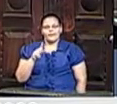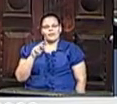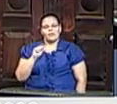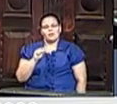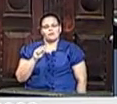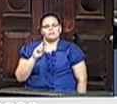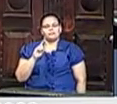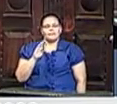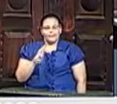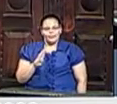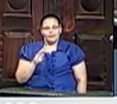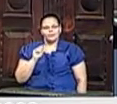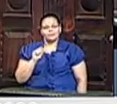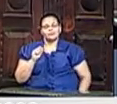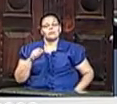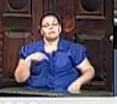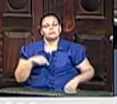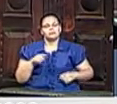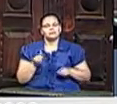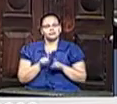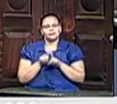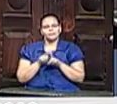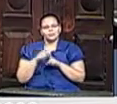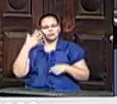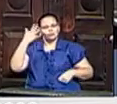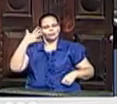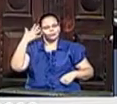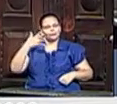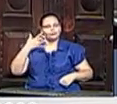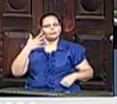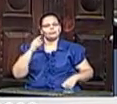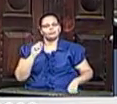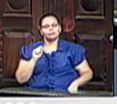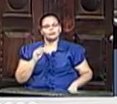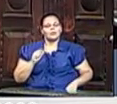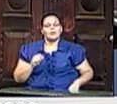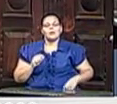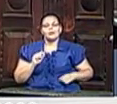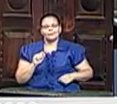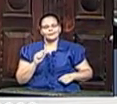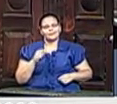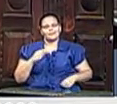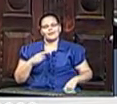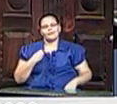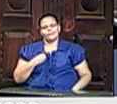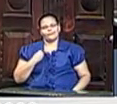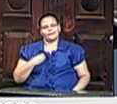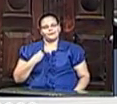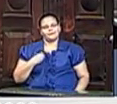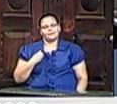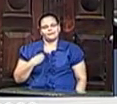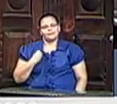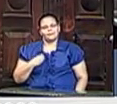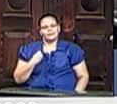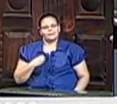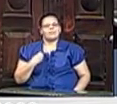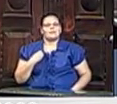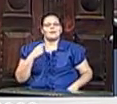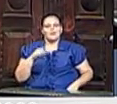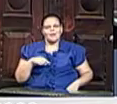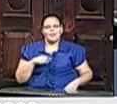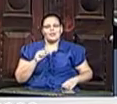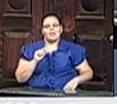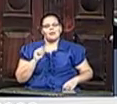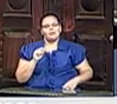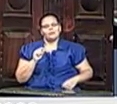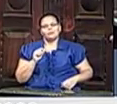mesmas contradições que ele aqui da tribuna pontuou, eu quero concordar com as contradições de modo geral. Eu acho que a vida partidária brasileira é uma geleia